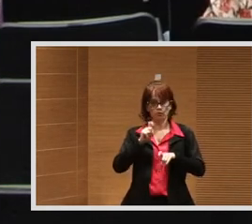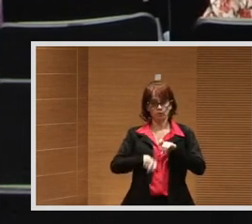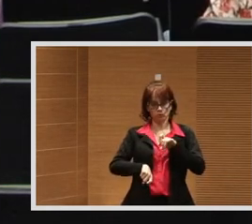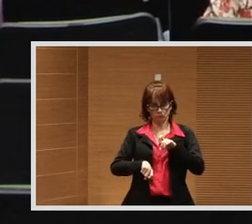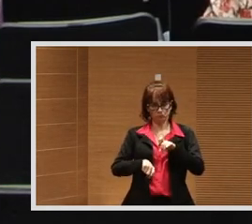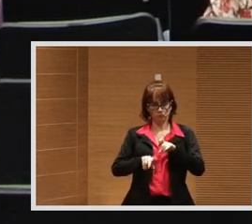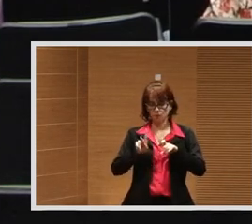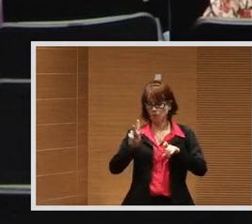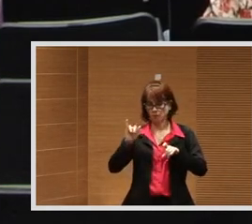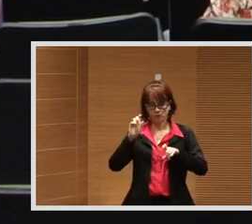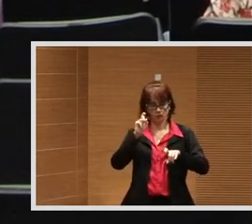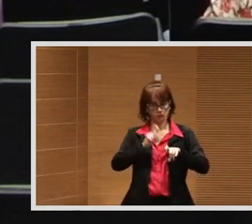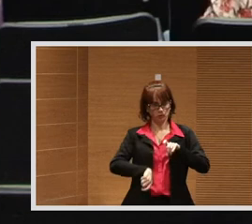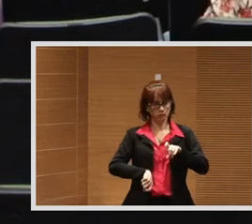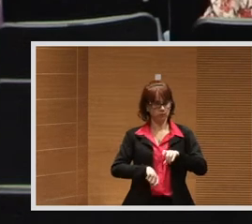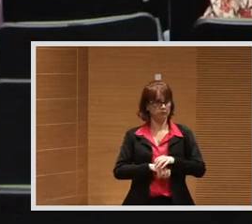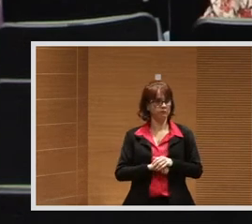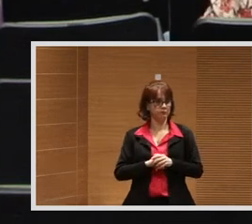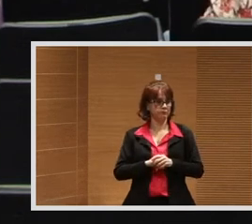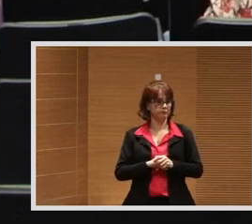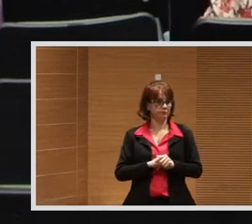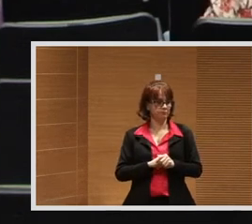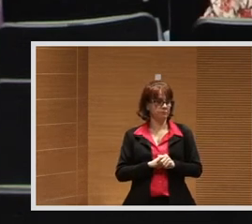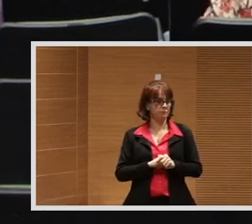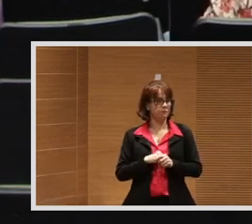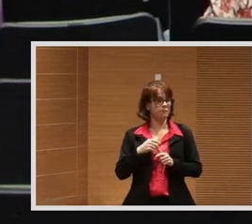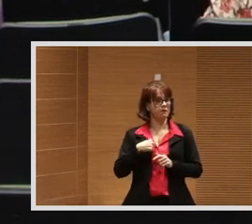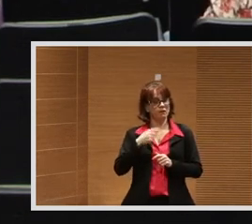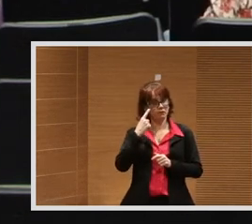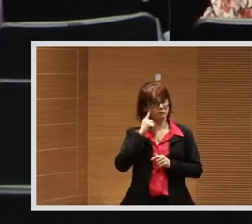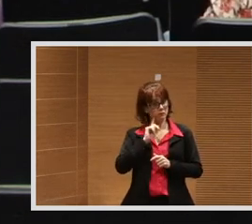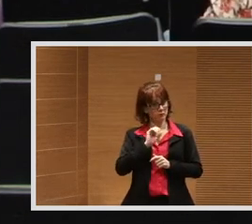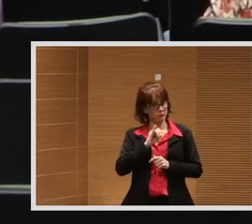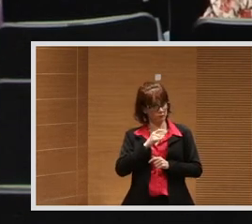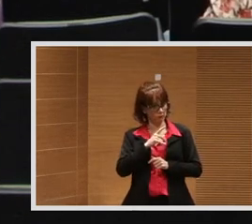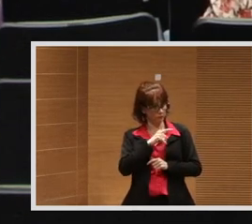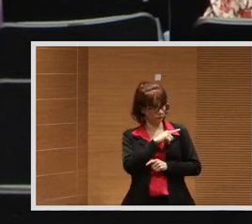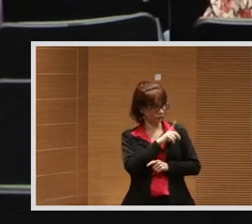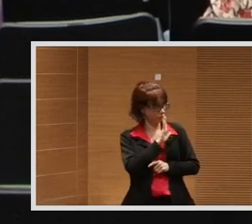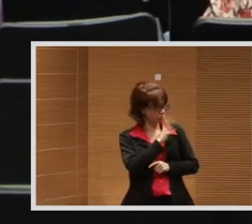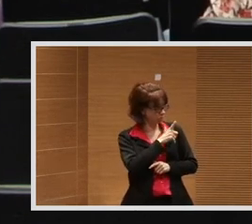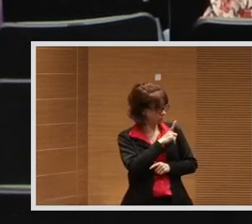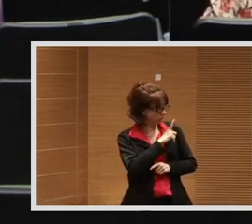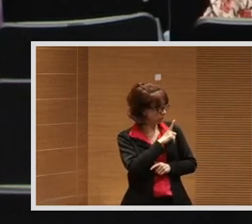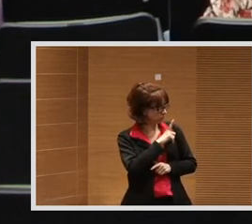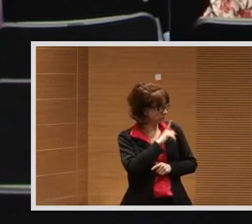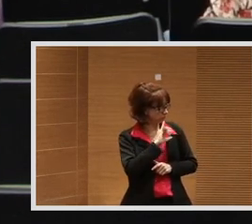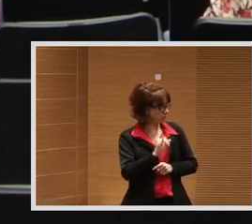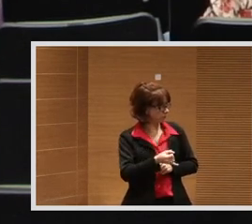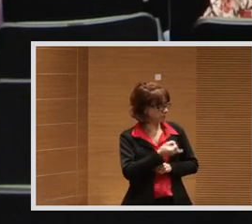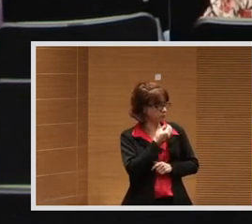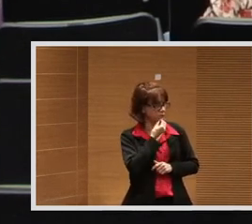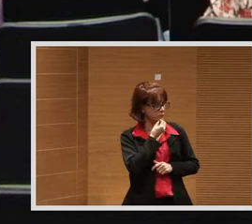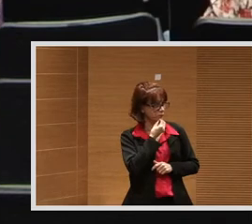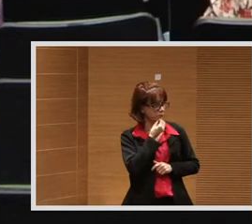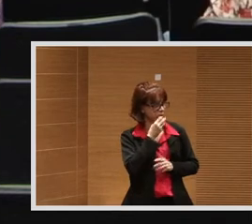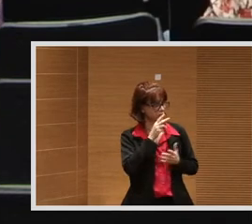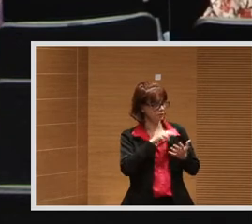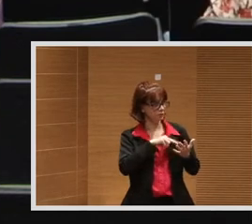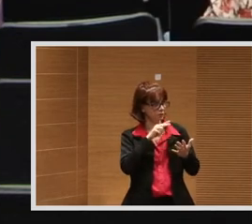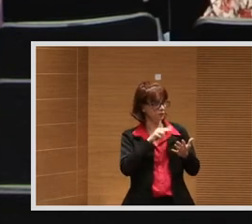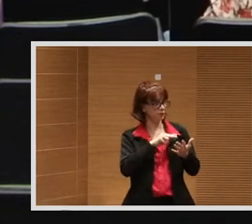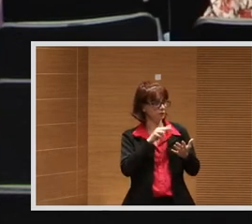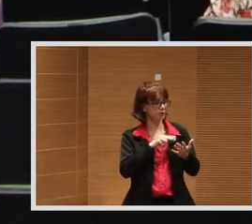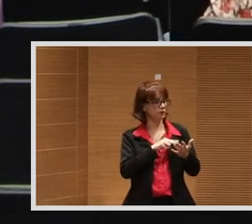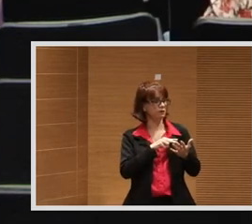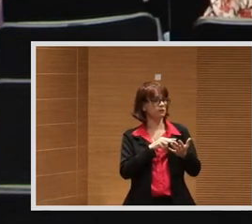pai. Eu não sei se você já teve a oportunidade de ver, de ler, de passar pela sua